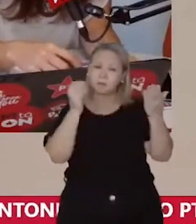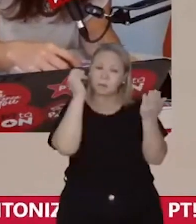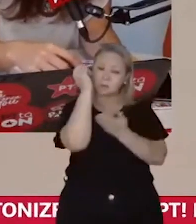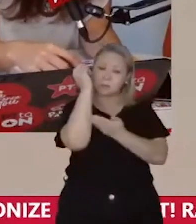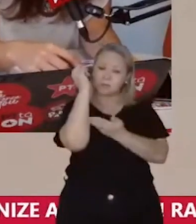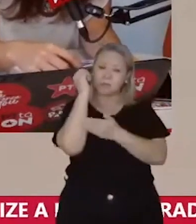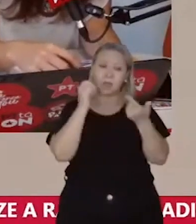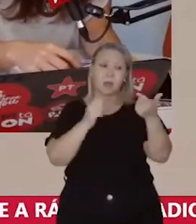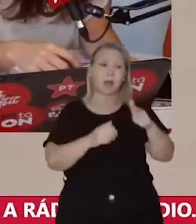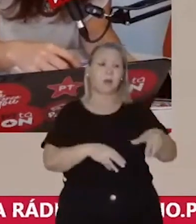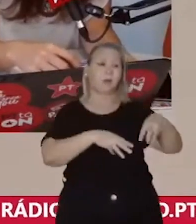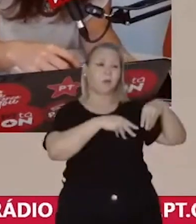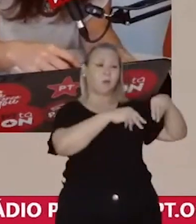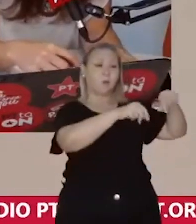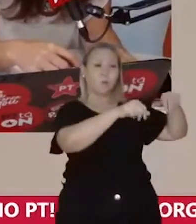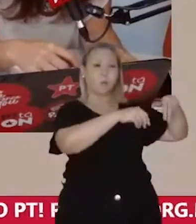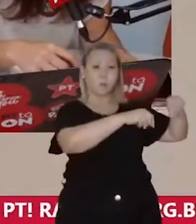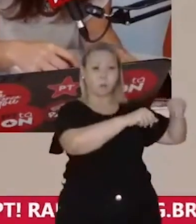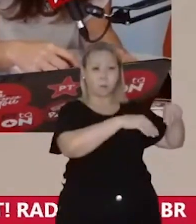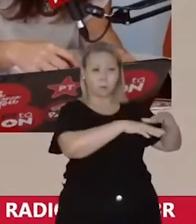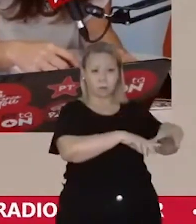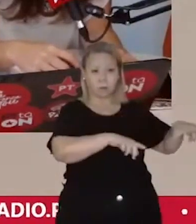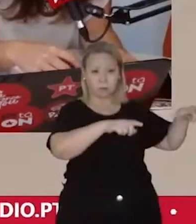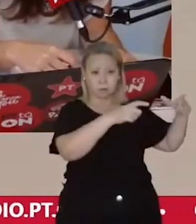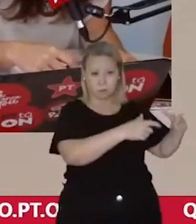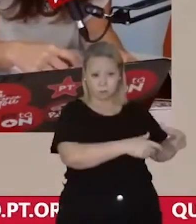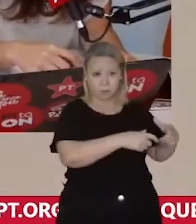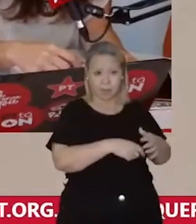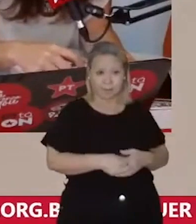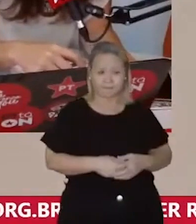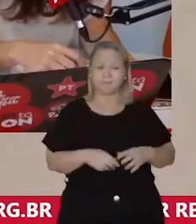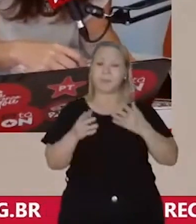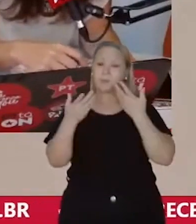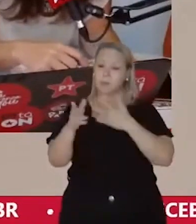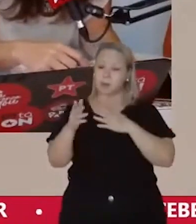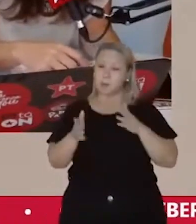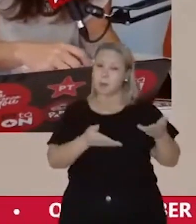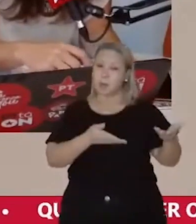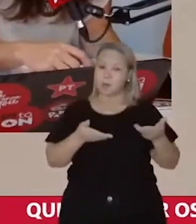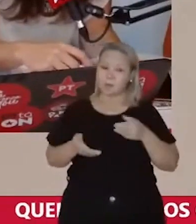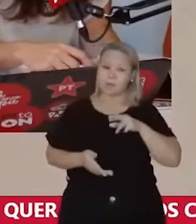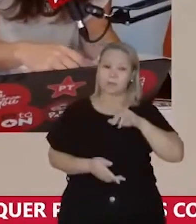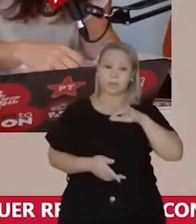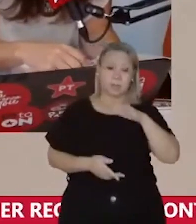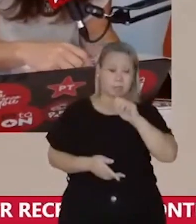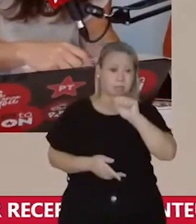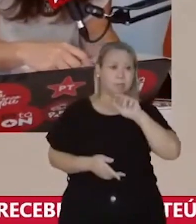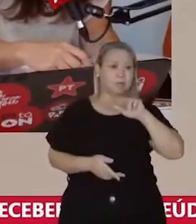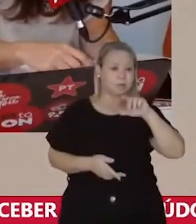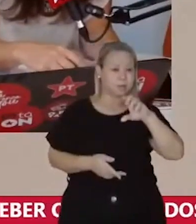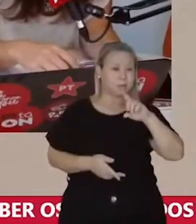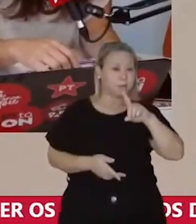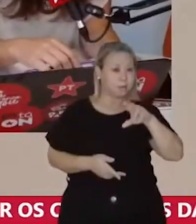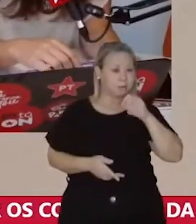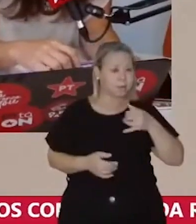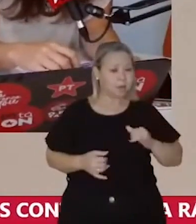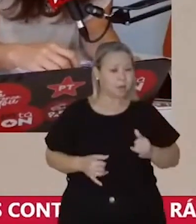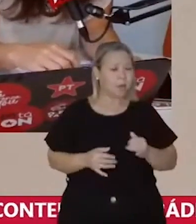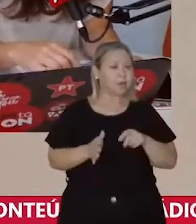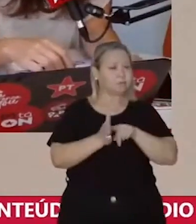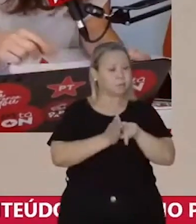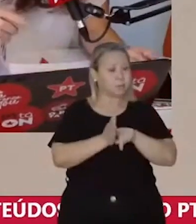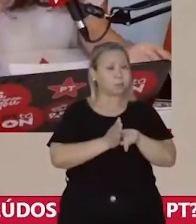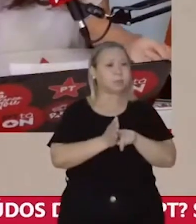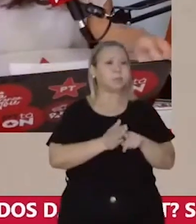que é insustentável. Então, vocês estão de parabéns por trazer o Ricardo, e acho que a gente tem que se aproximar cada vez mais mesmo da